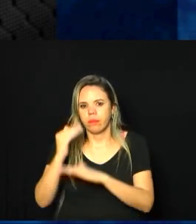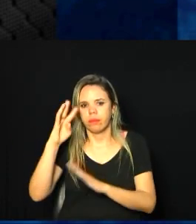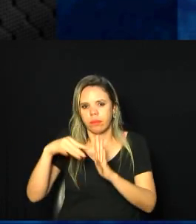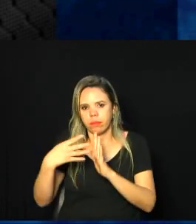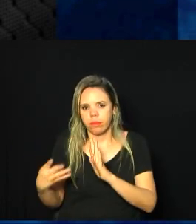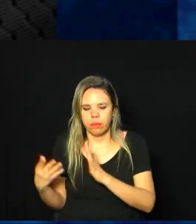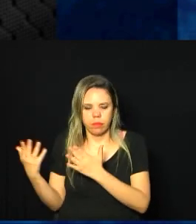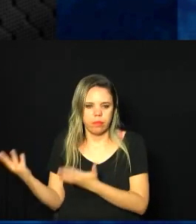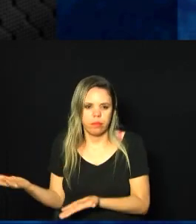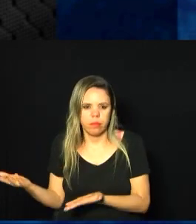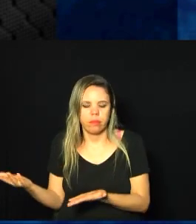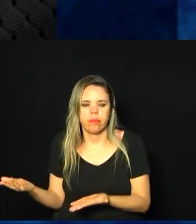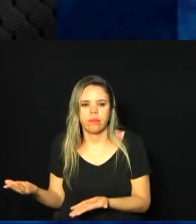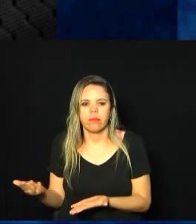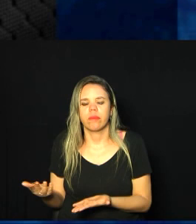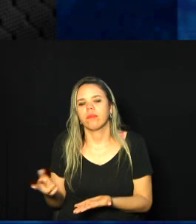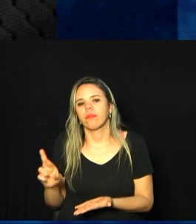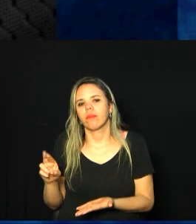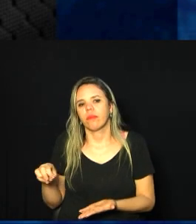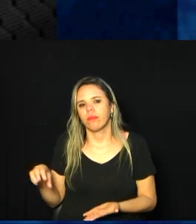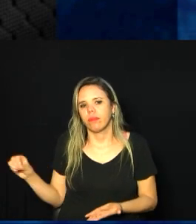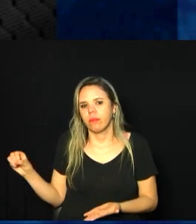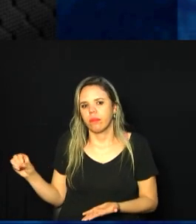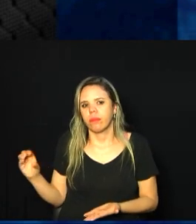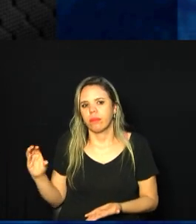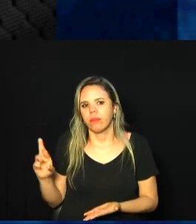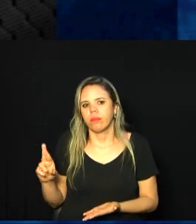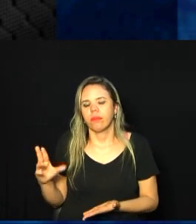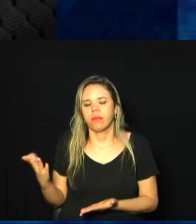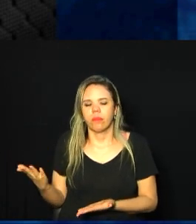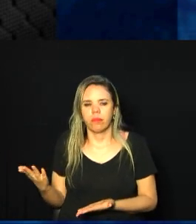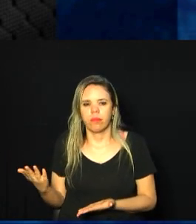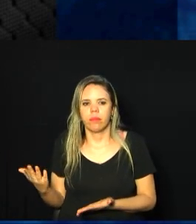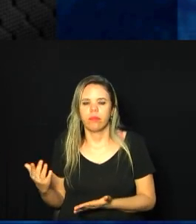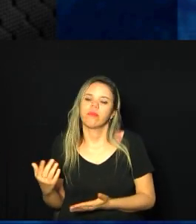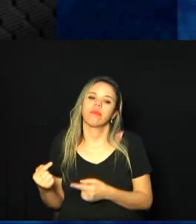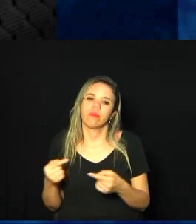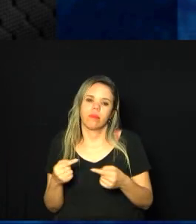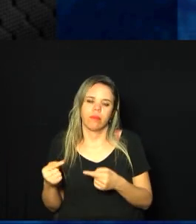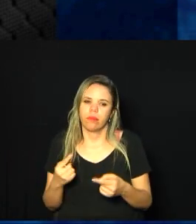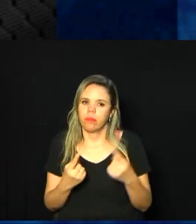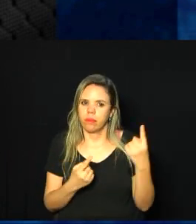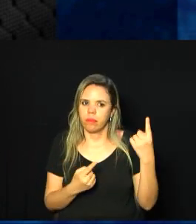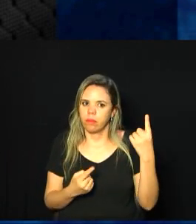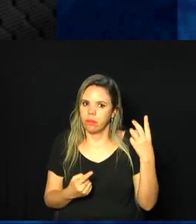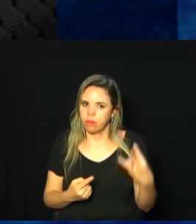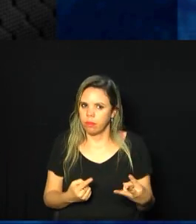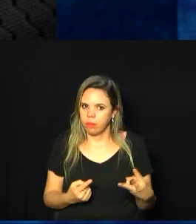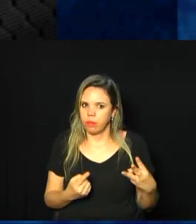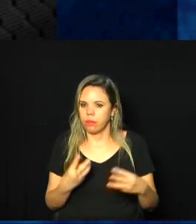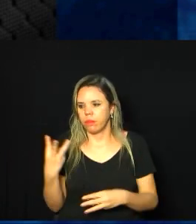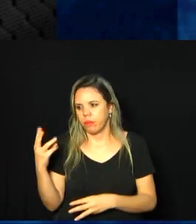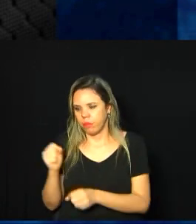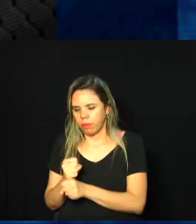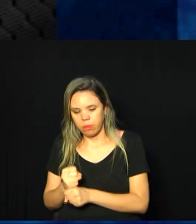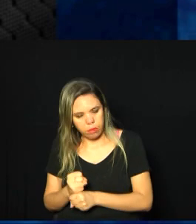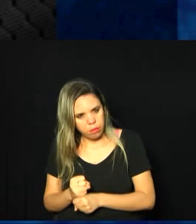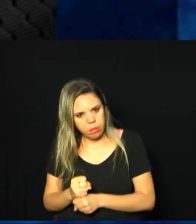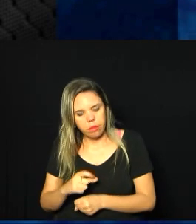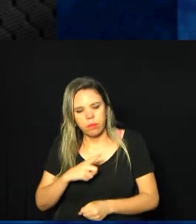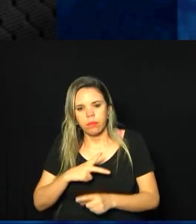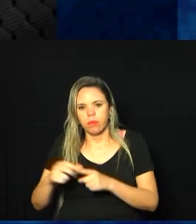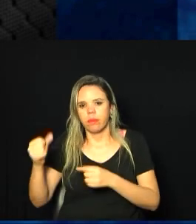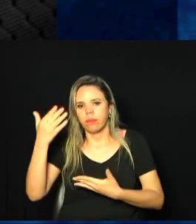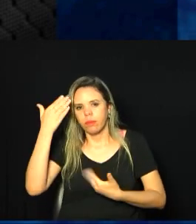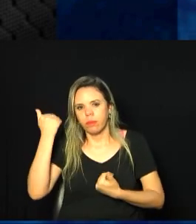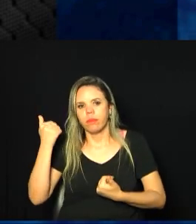de classificação. E o Remo, o adversário da Macaca, 13º colocado com 38 pontos. Então, se a Ponte